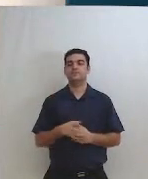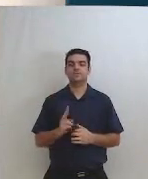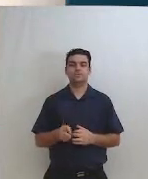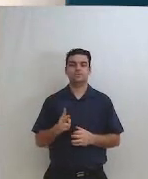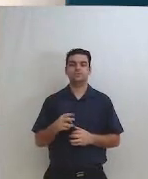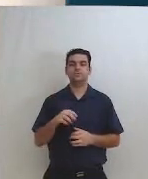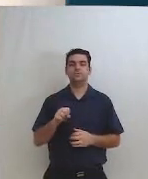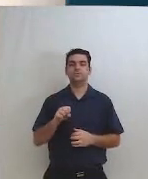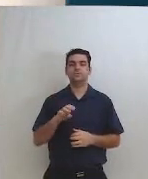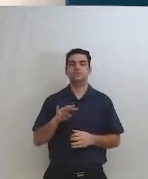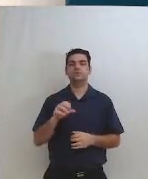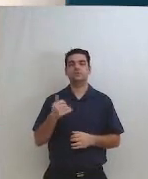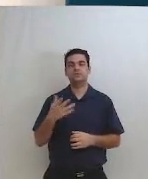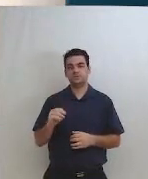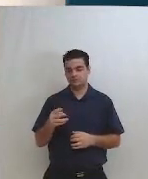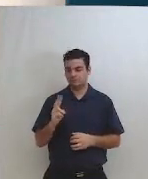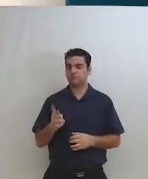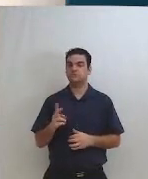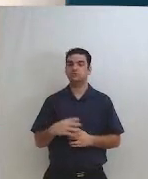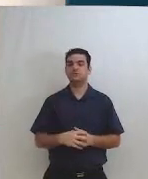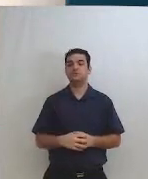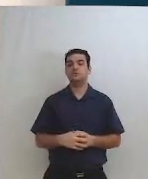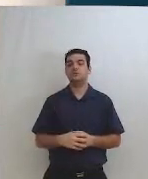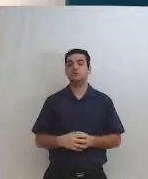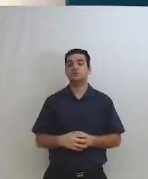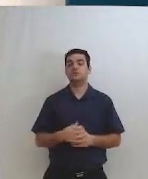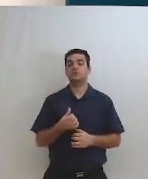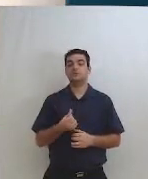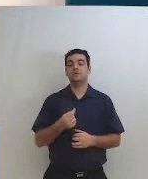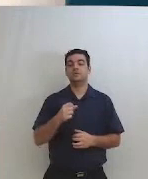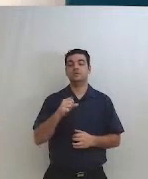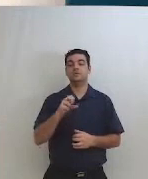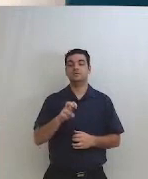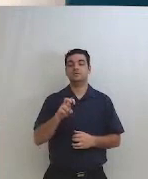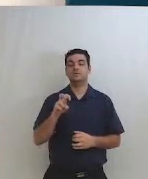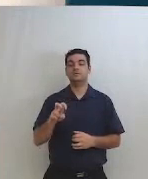Reis, agravo regimental no habeas corpus 655.112.